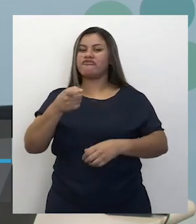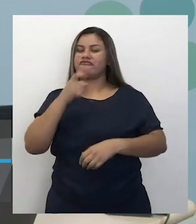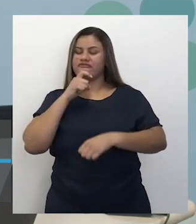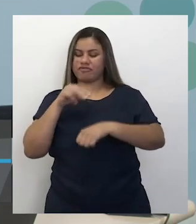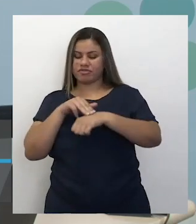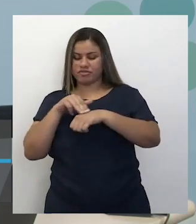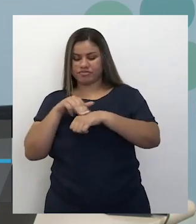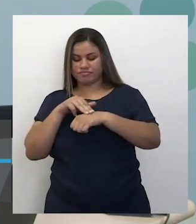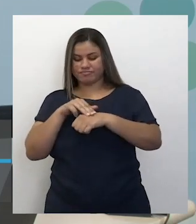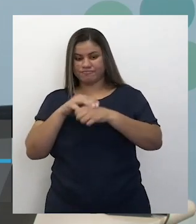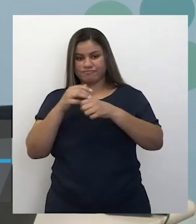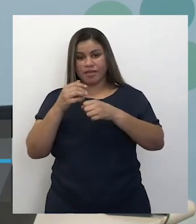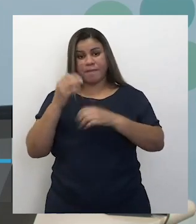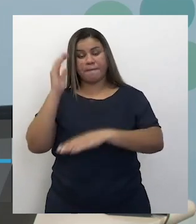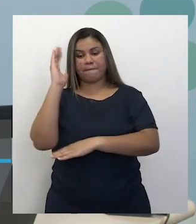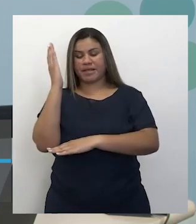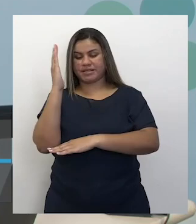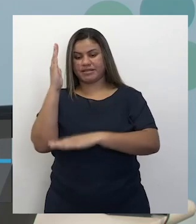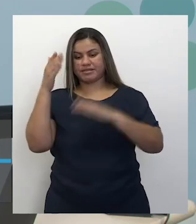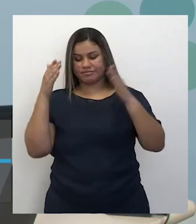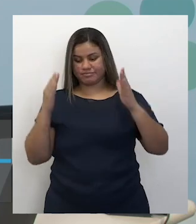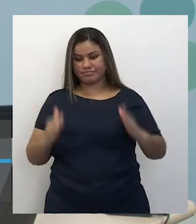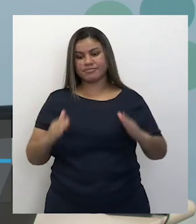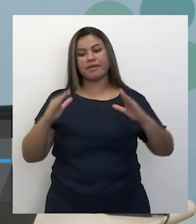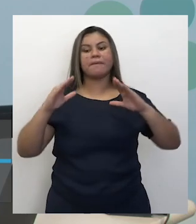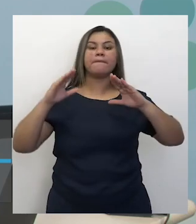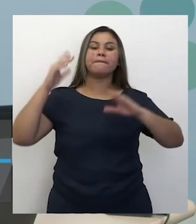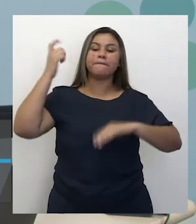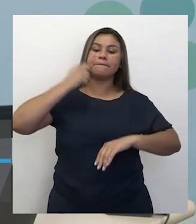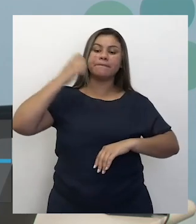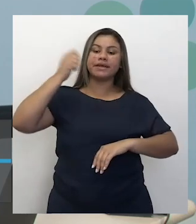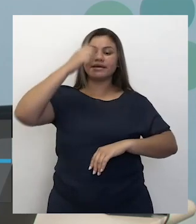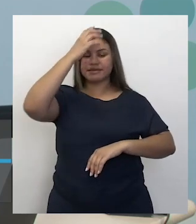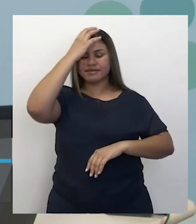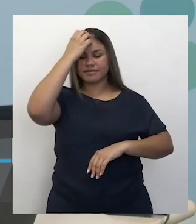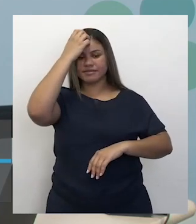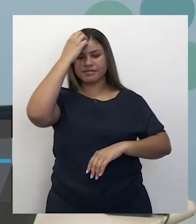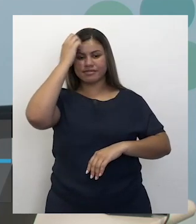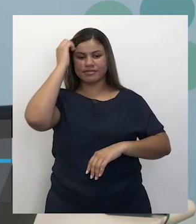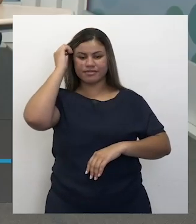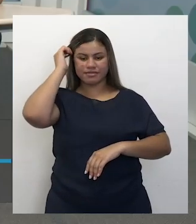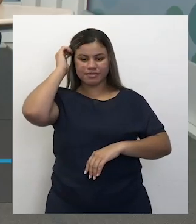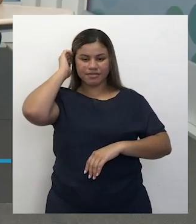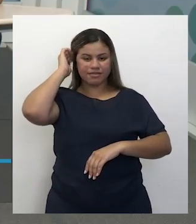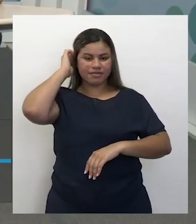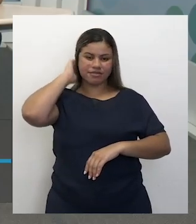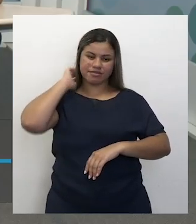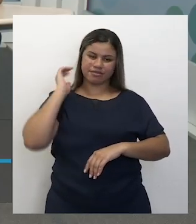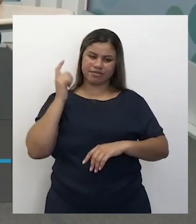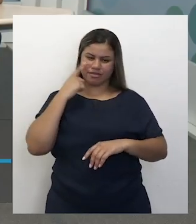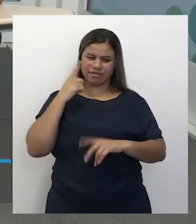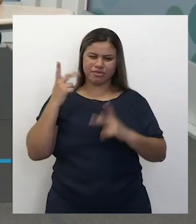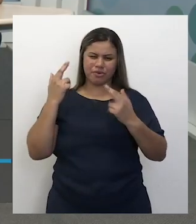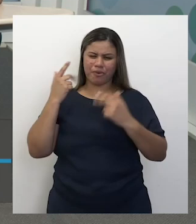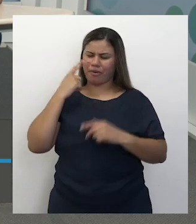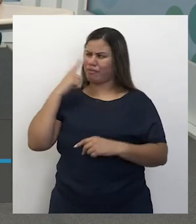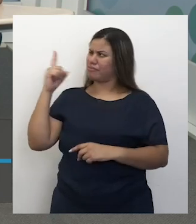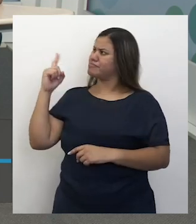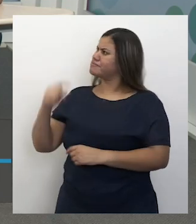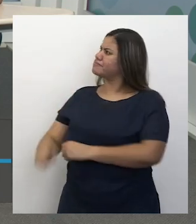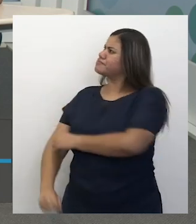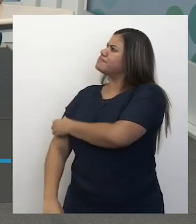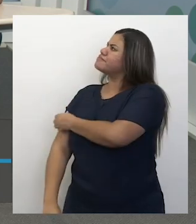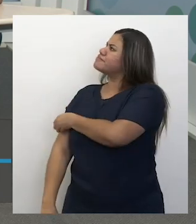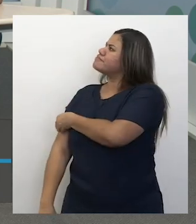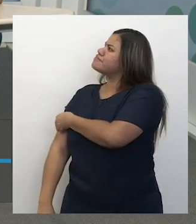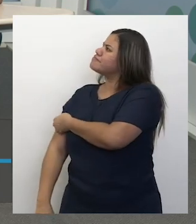uma carteira que é meio... Que cor que é aquela? Acho não que sei. a cor dessa mesa, uma cor, tipo a cor dessa mesa